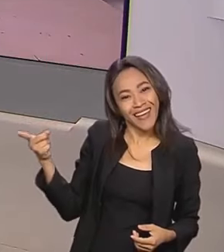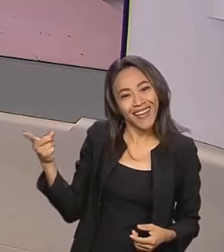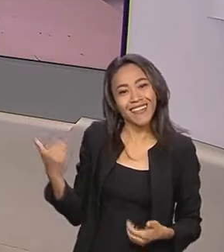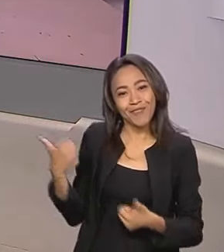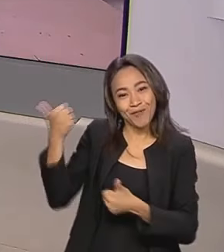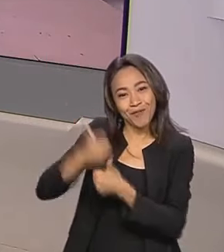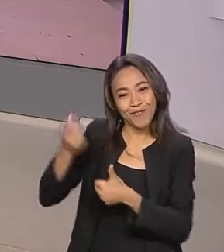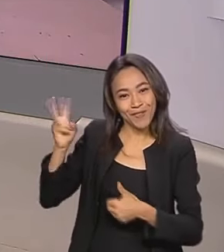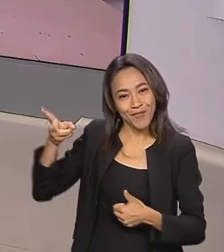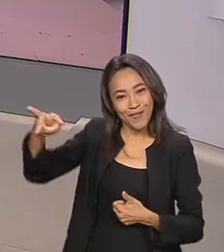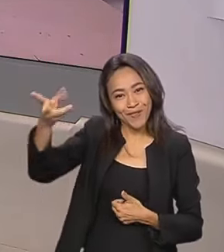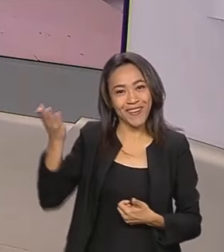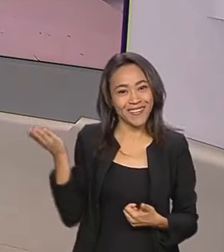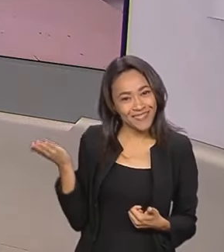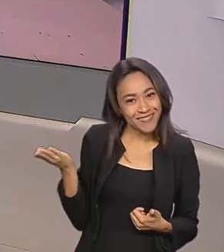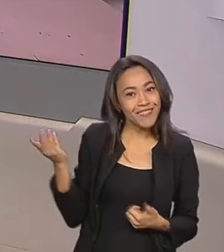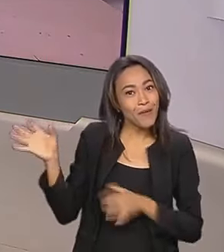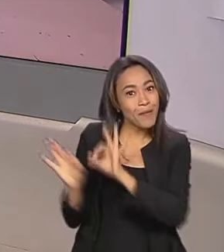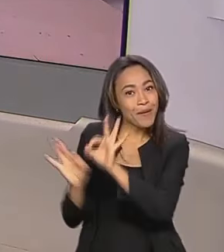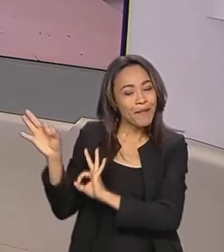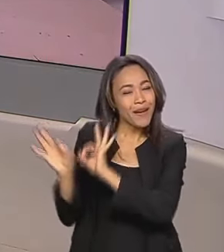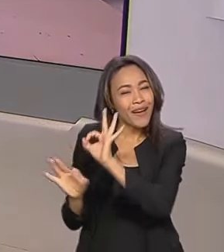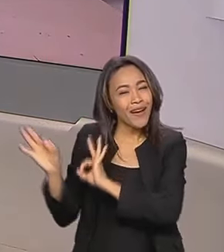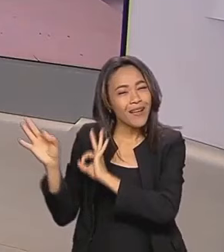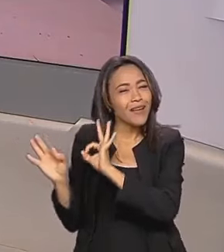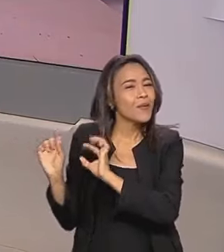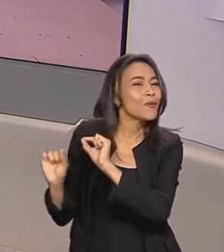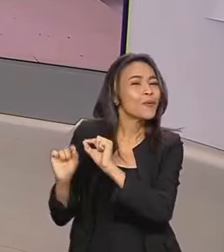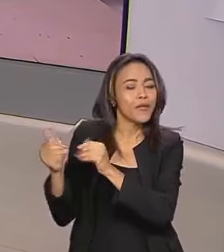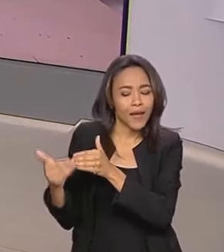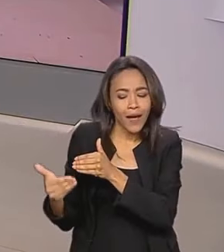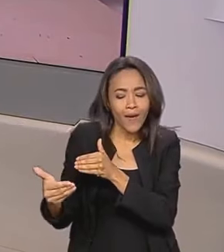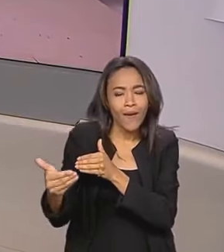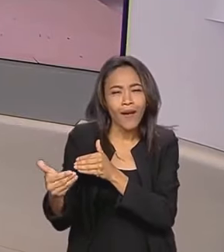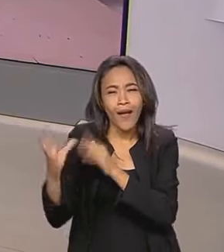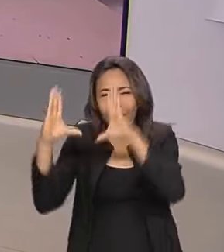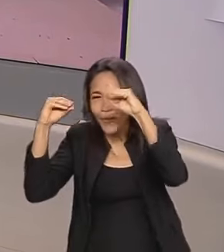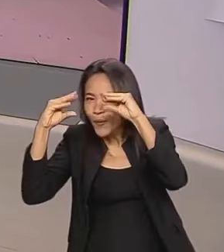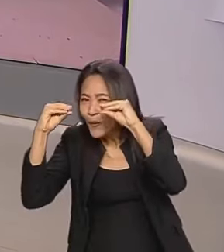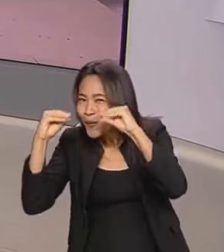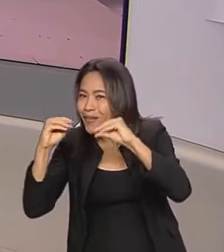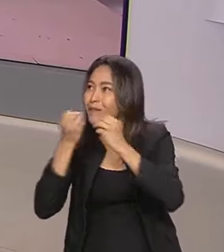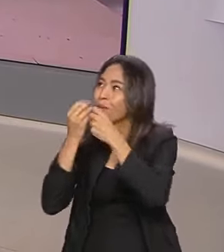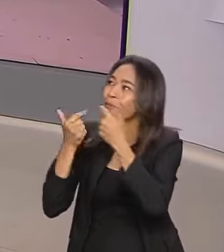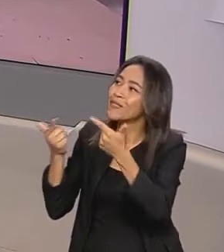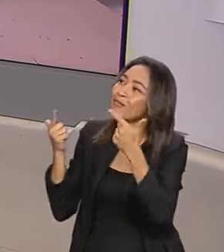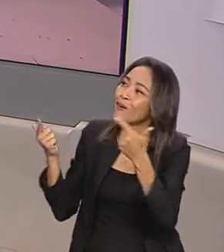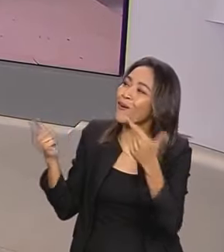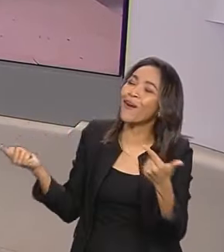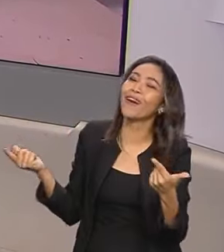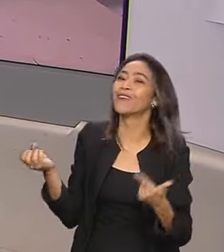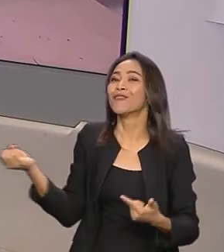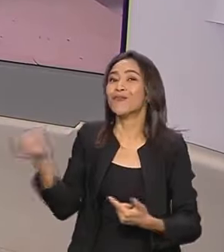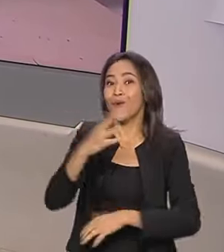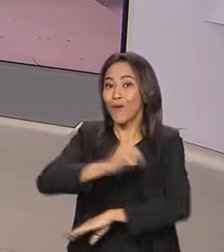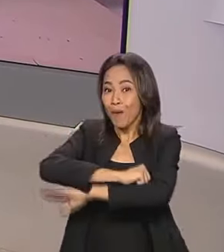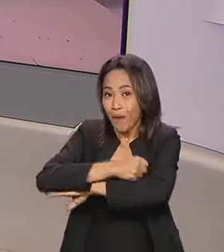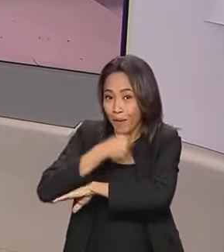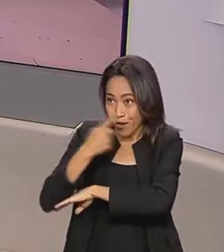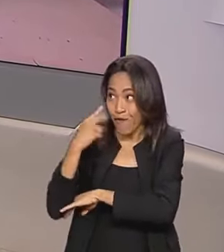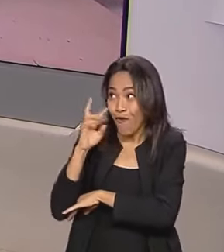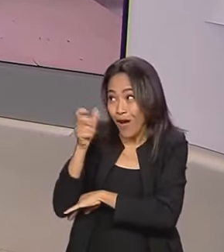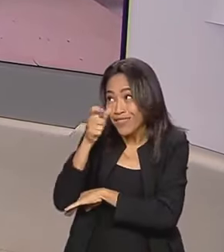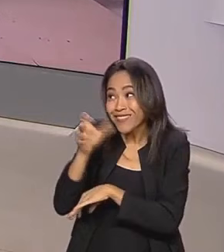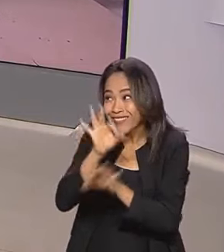para eles dizerem o que estão preparando para logo mais à noite ó boa sorte com o novo jornal eu vou assistir ali hein